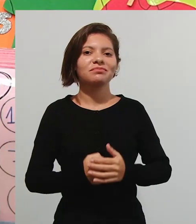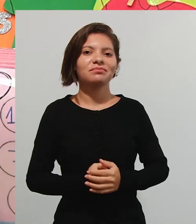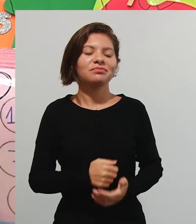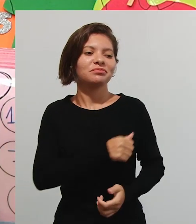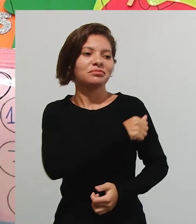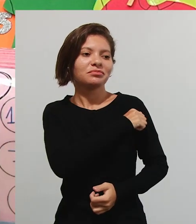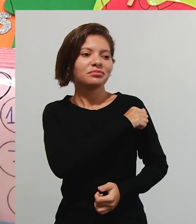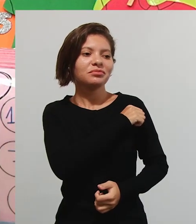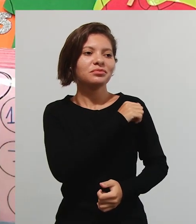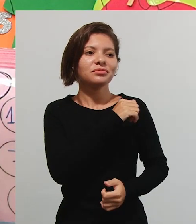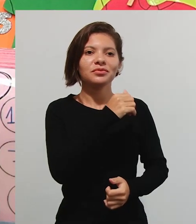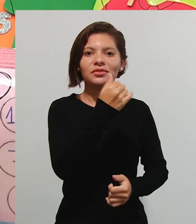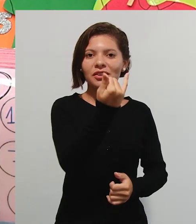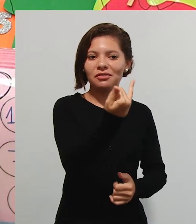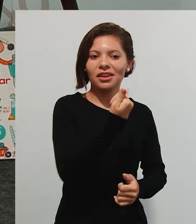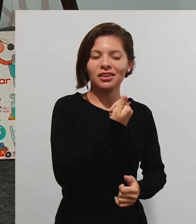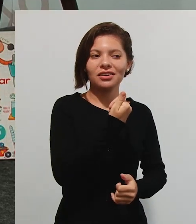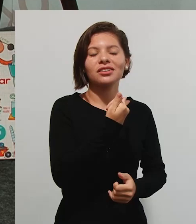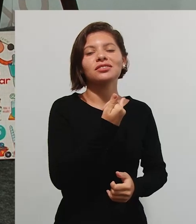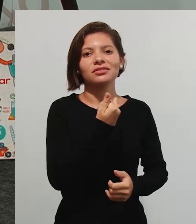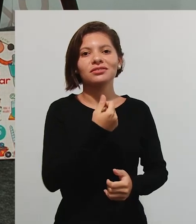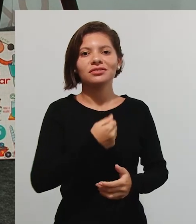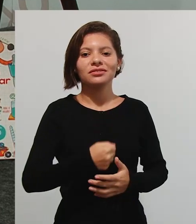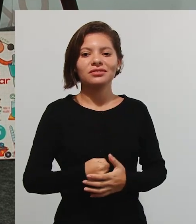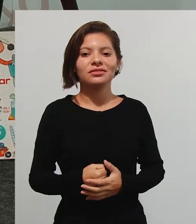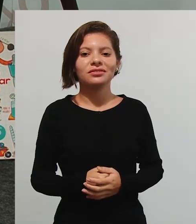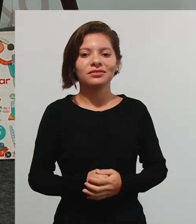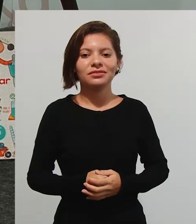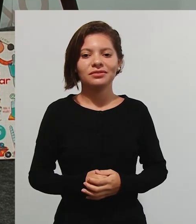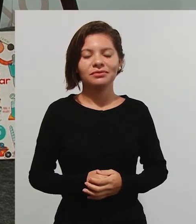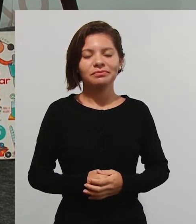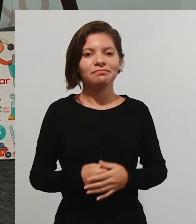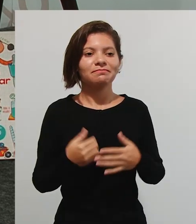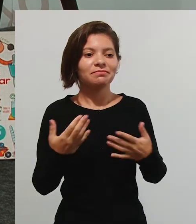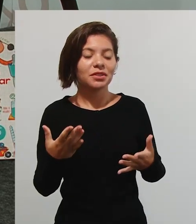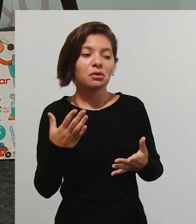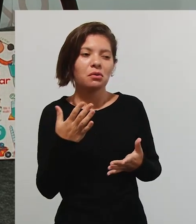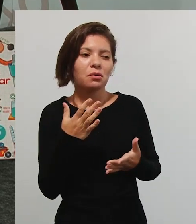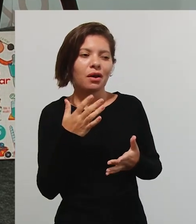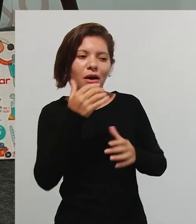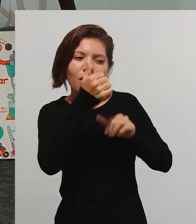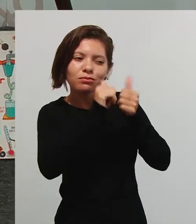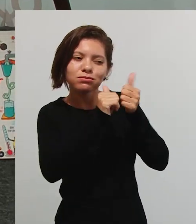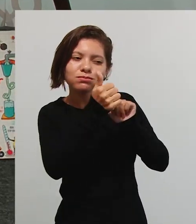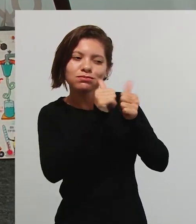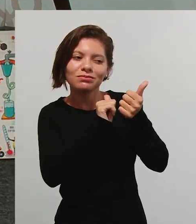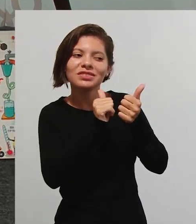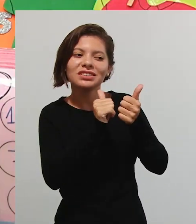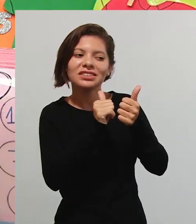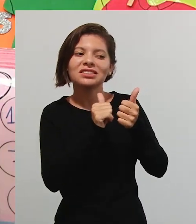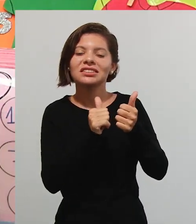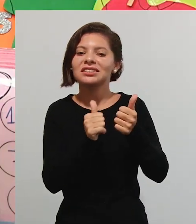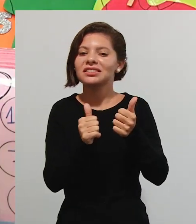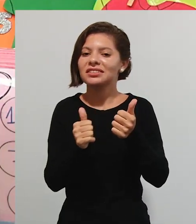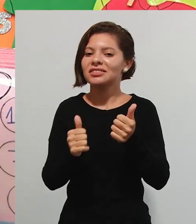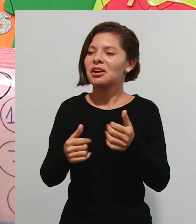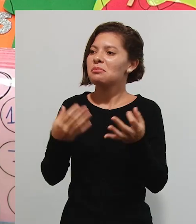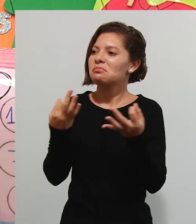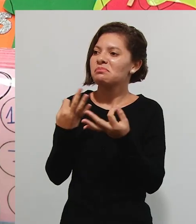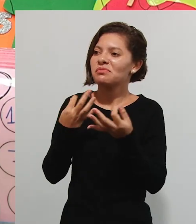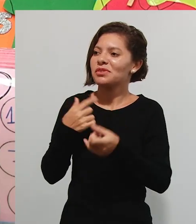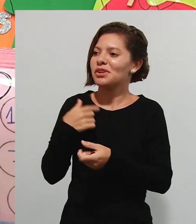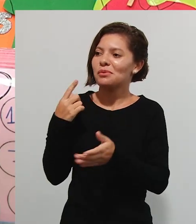outras aulas que você já deu para ela. Então, ali você é uma forma de avaliação também da criança. Perfeito, eu ia